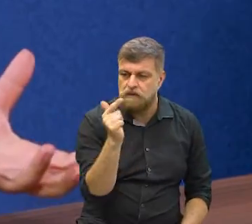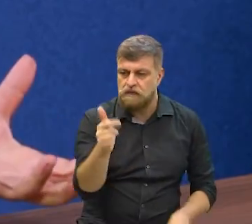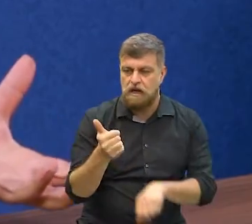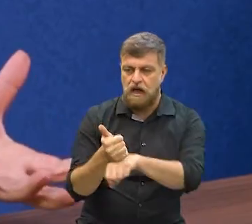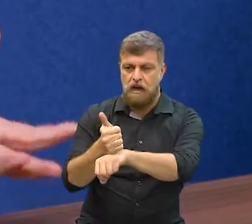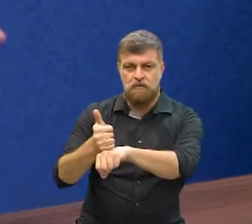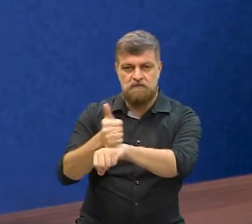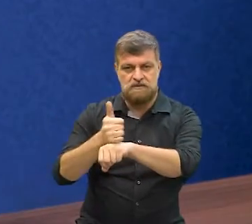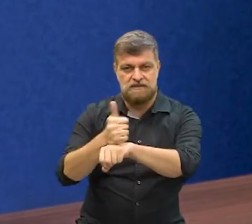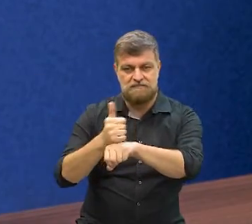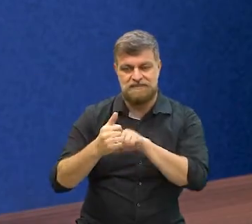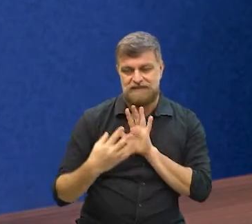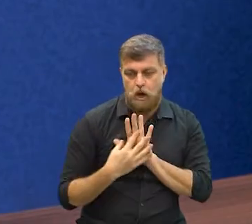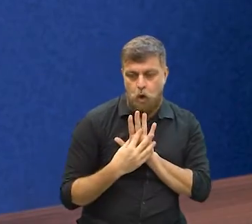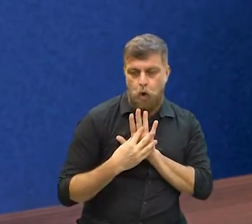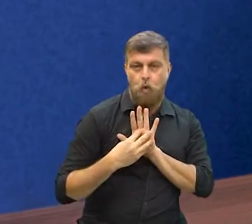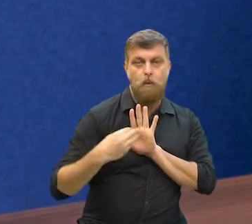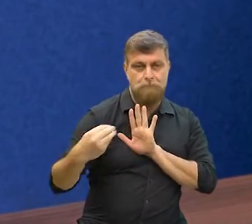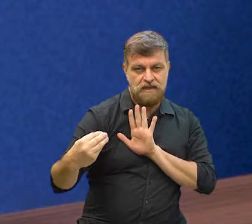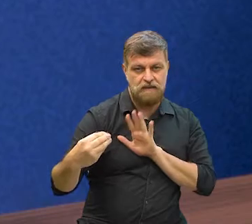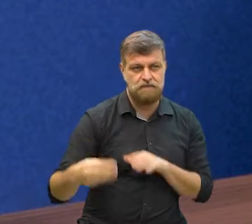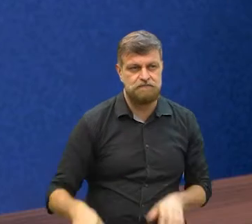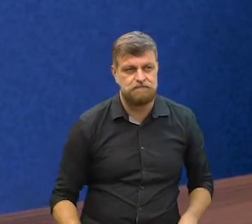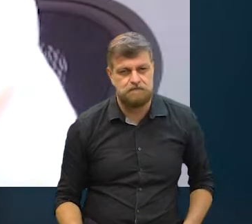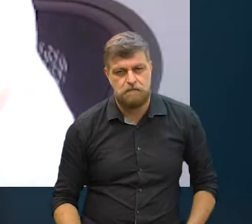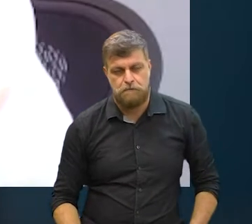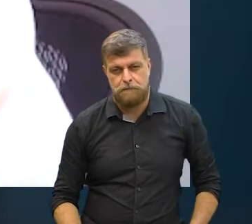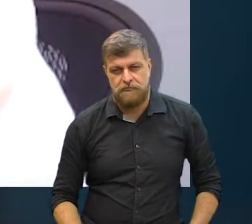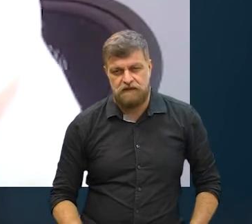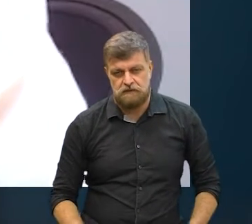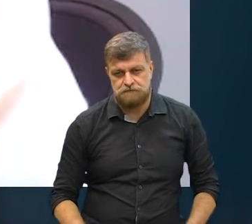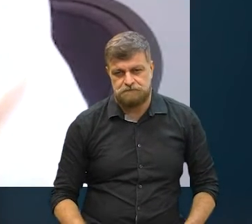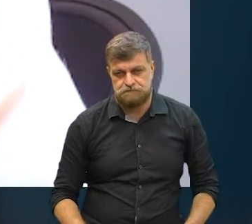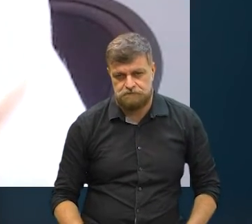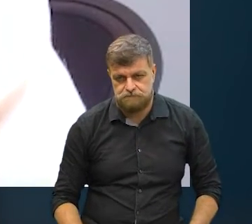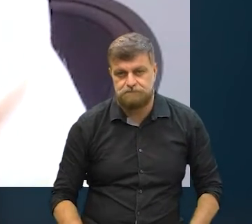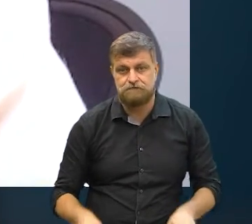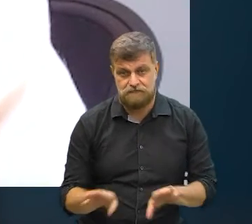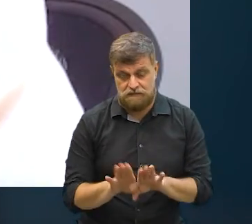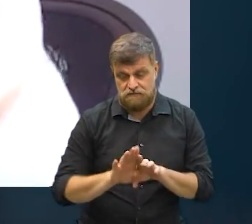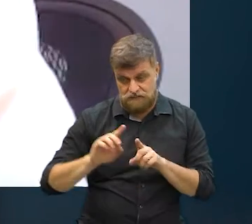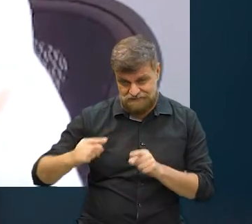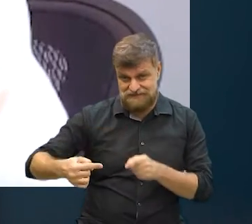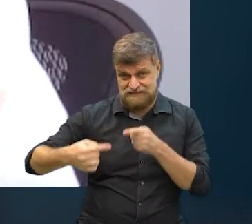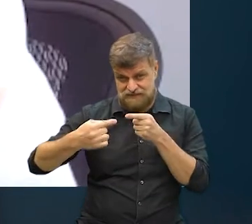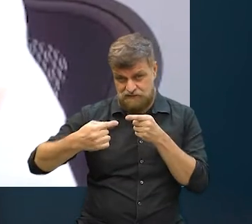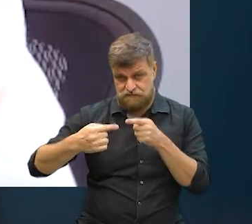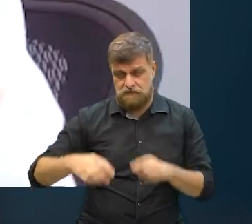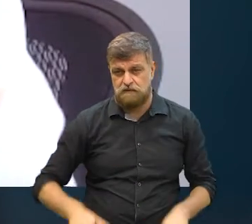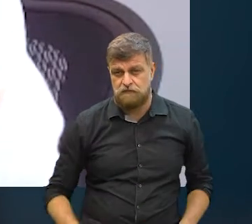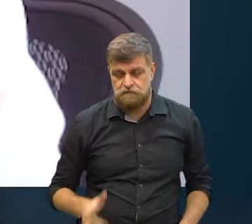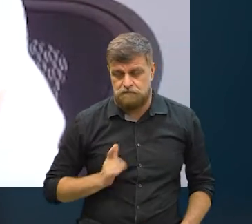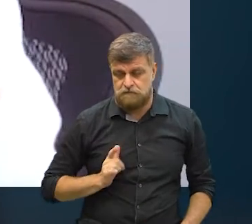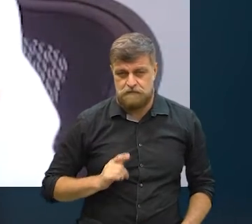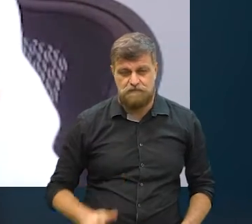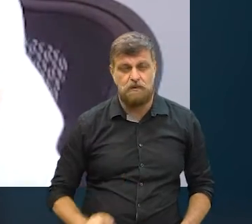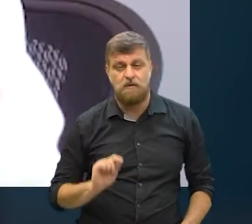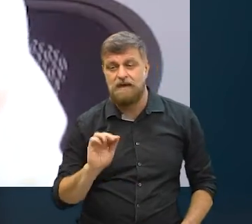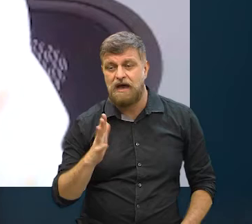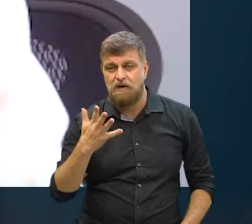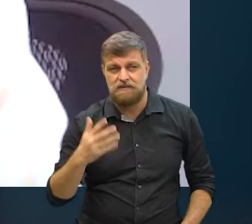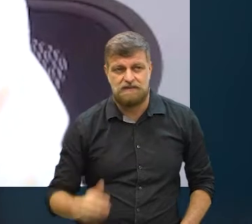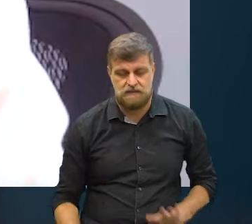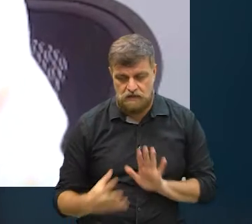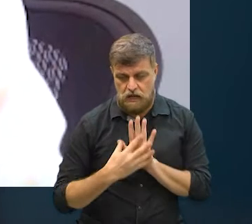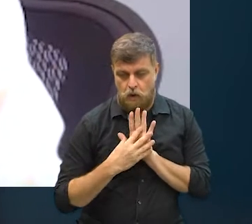outras profissionais que têm que copiar a sua metodologia? Esse também é um desafio de muitas franqueadoras,